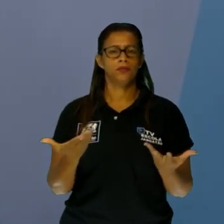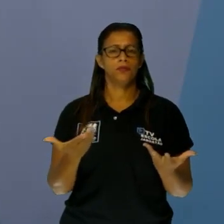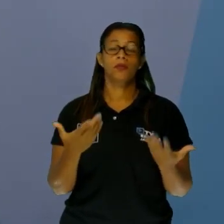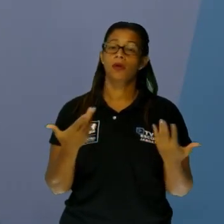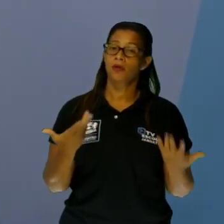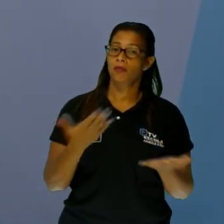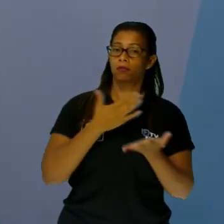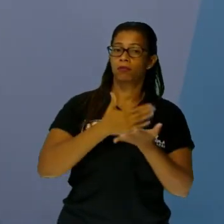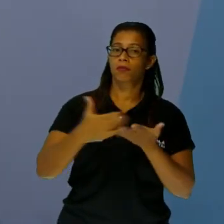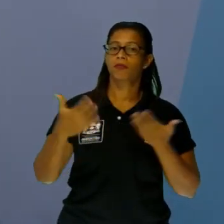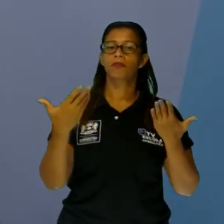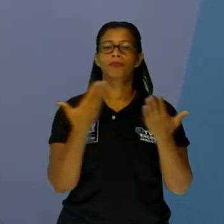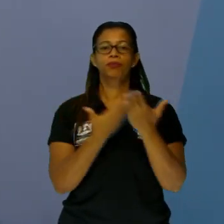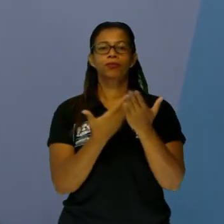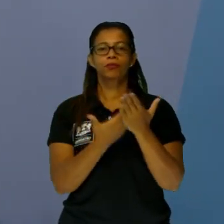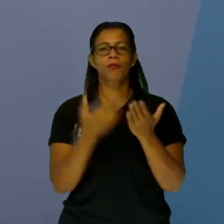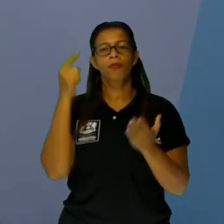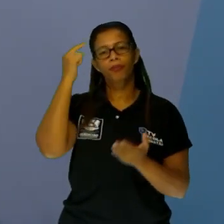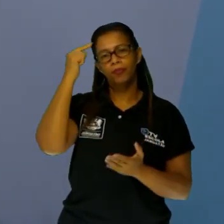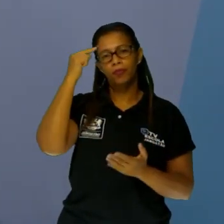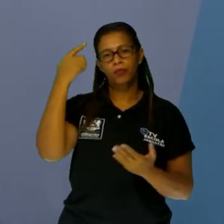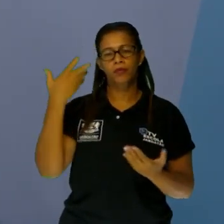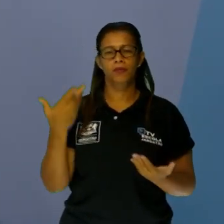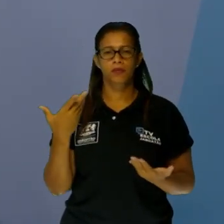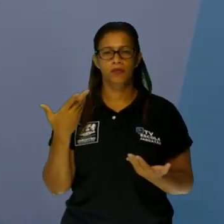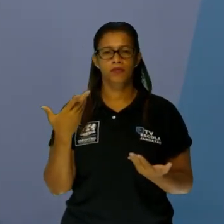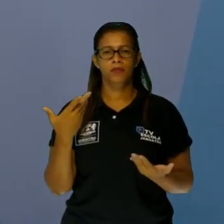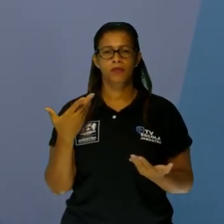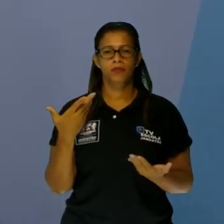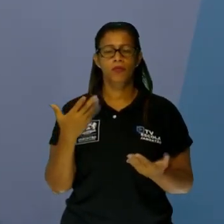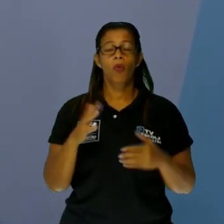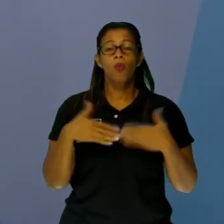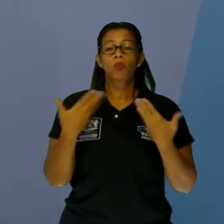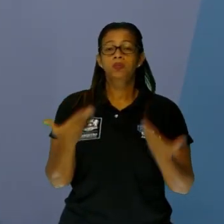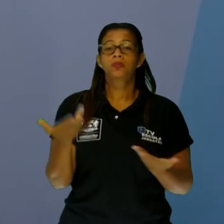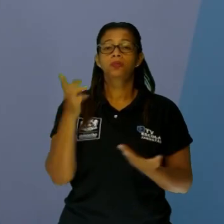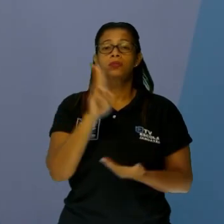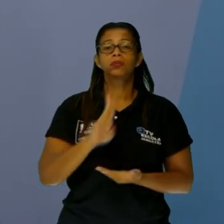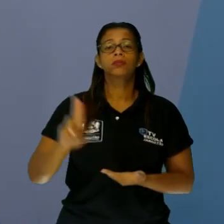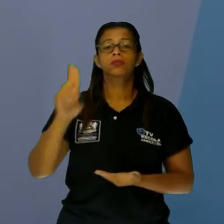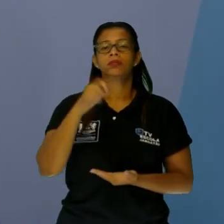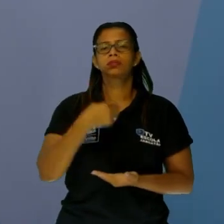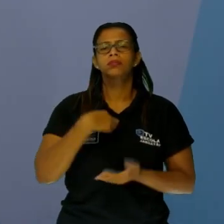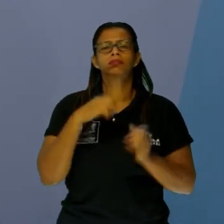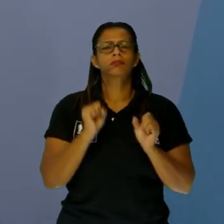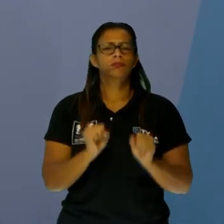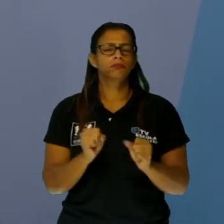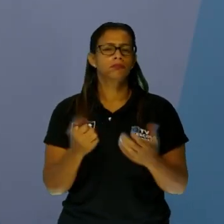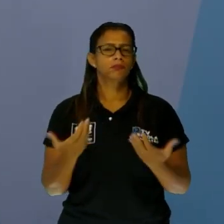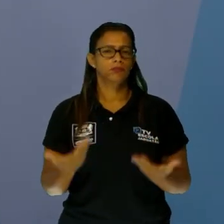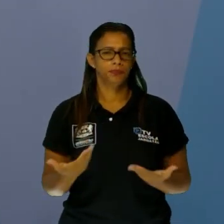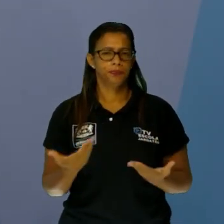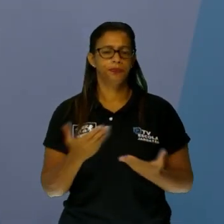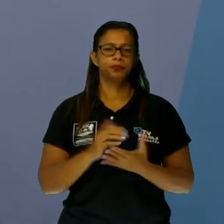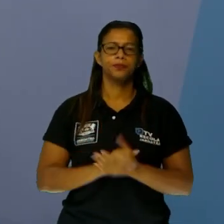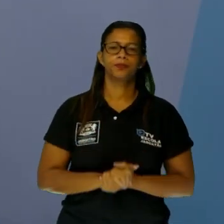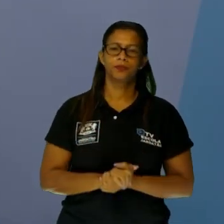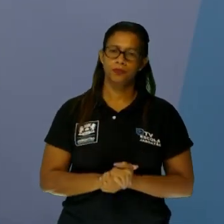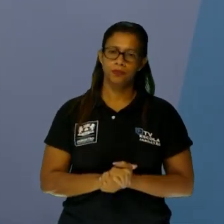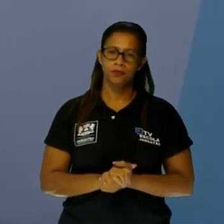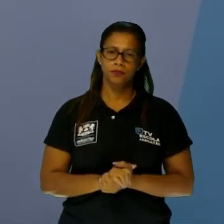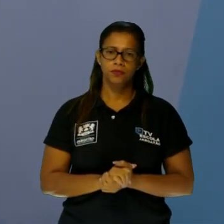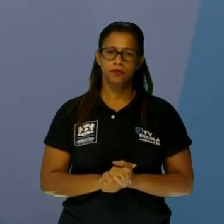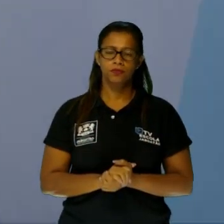essa aula pensando nessa questão. Em quais situações eu posso usar o should, certo?